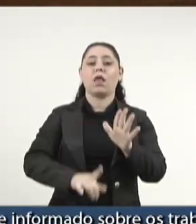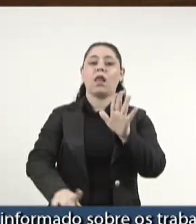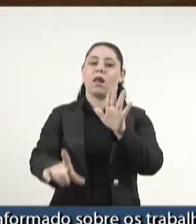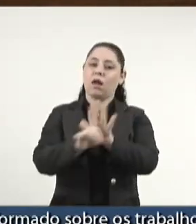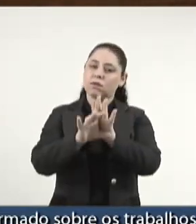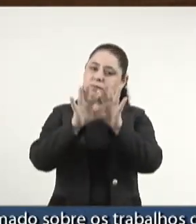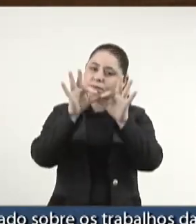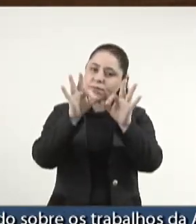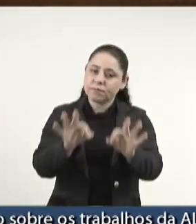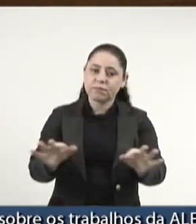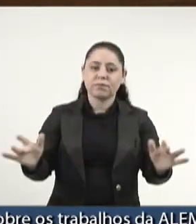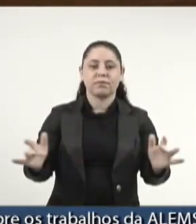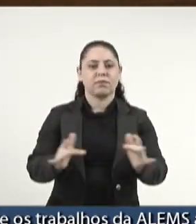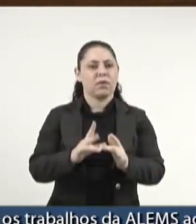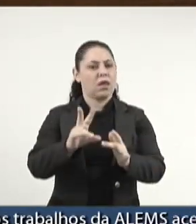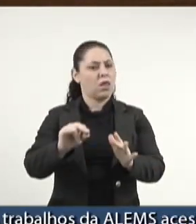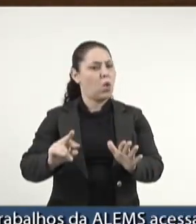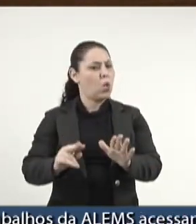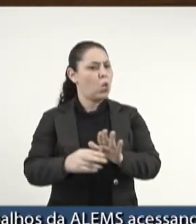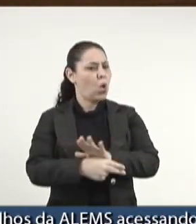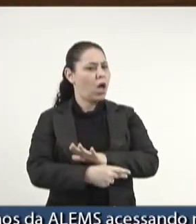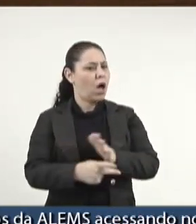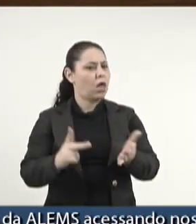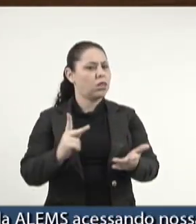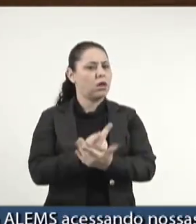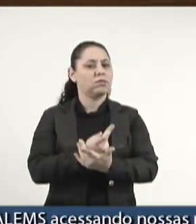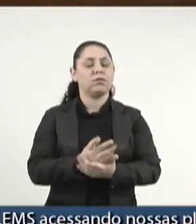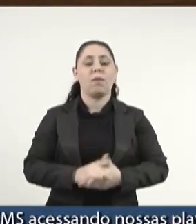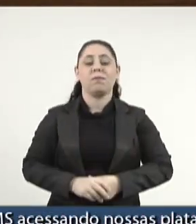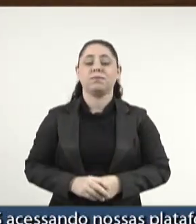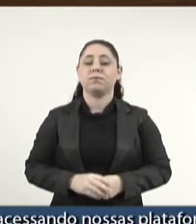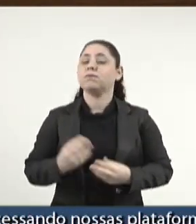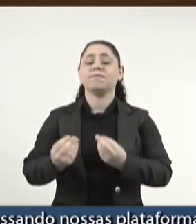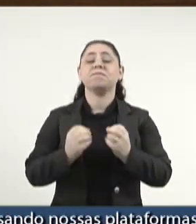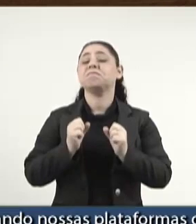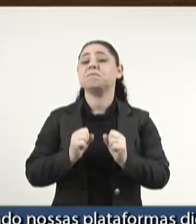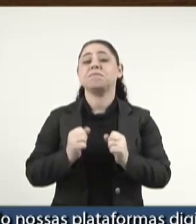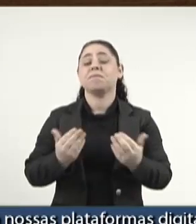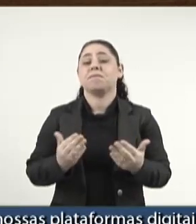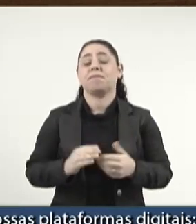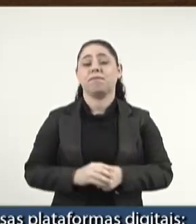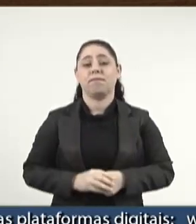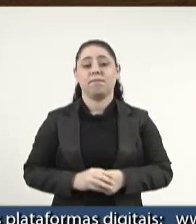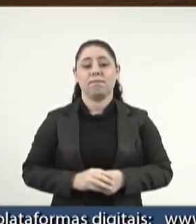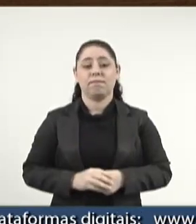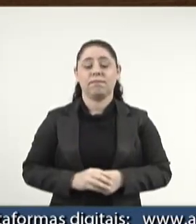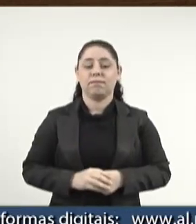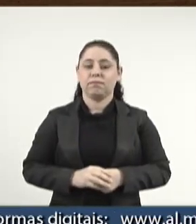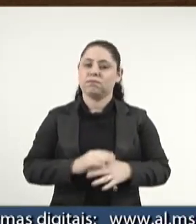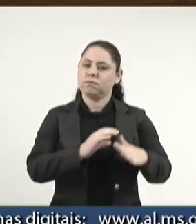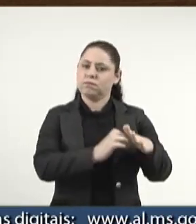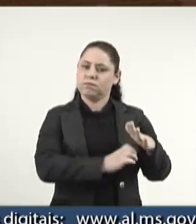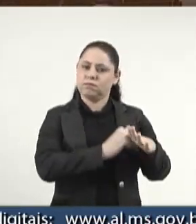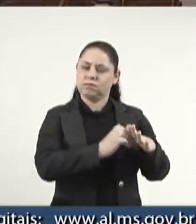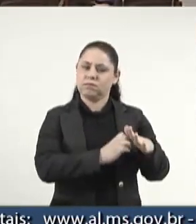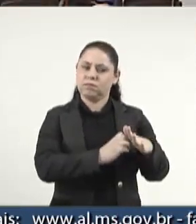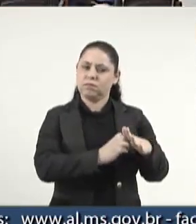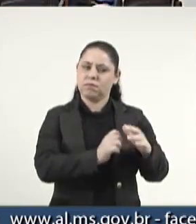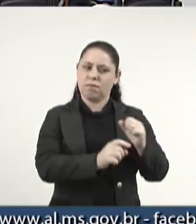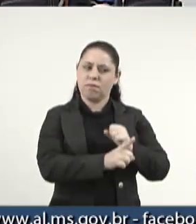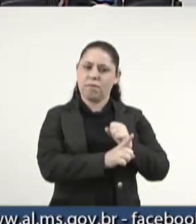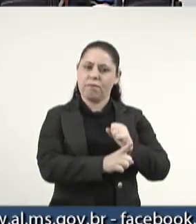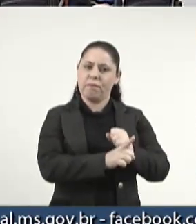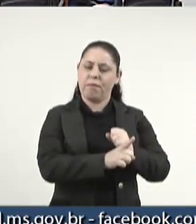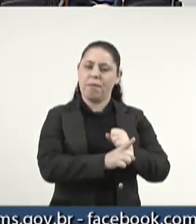lícitos, não de negócios obscuros. Como é que pode uma empresa que presta serviço